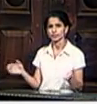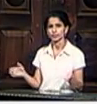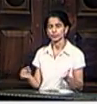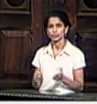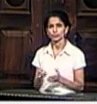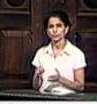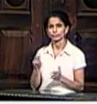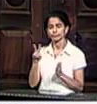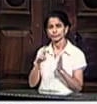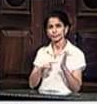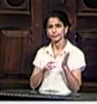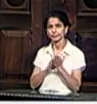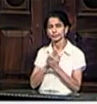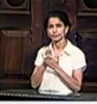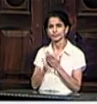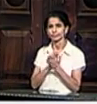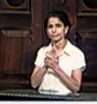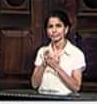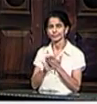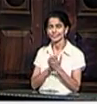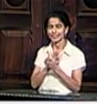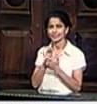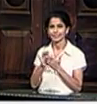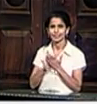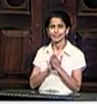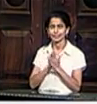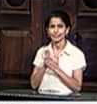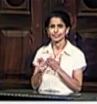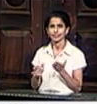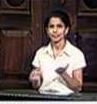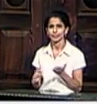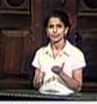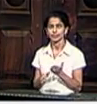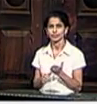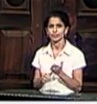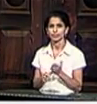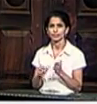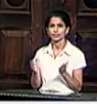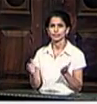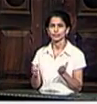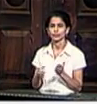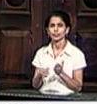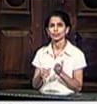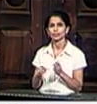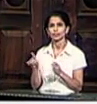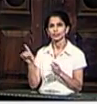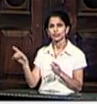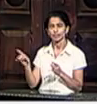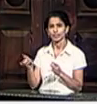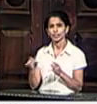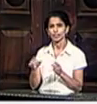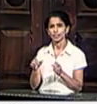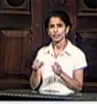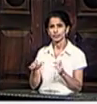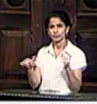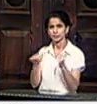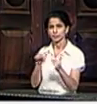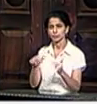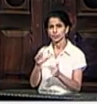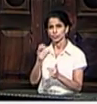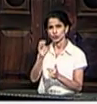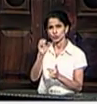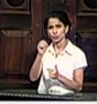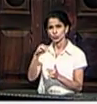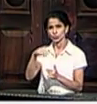não vimos em nenhum momento a restrição dos cargos em comissão. Então,